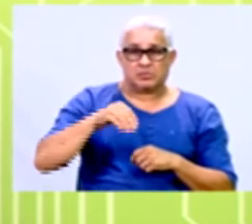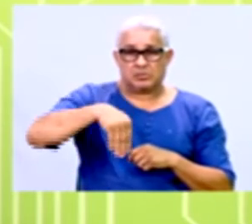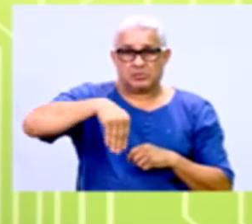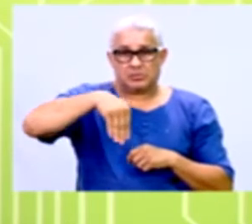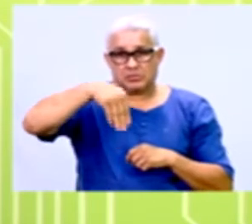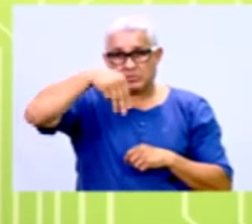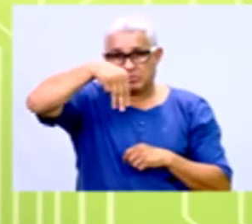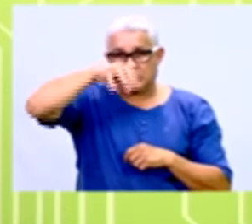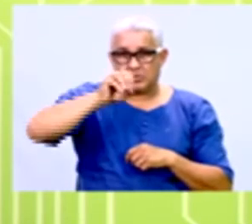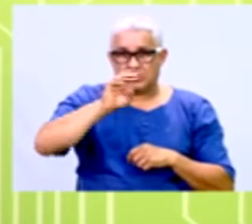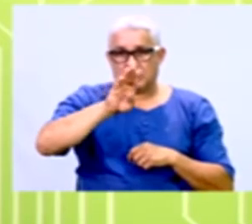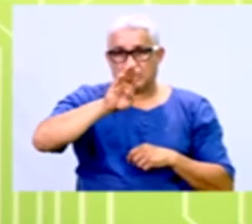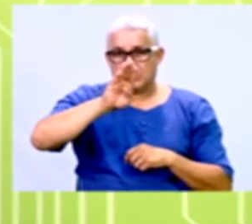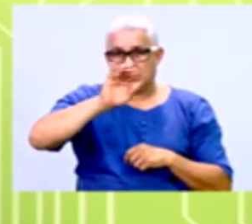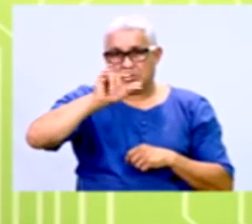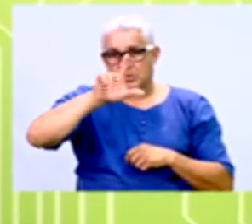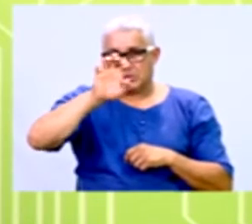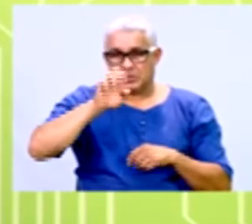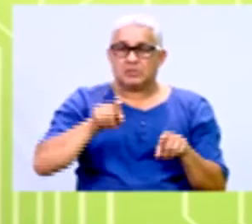na prática, né?